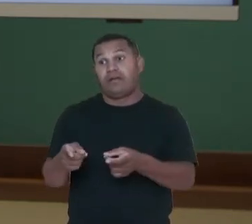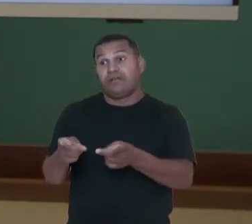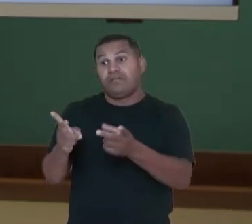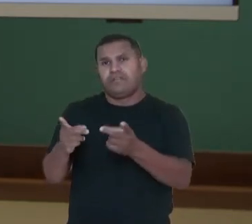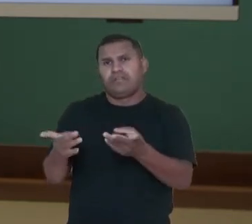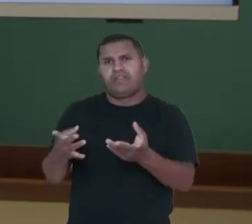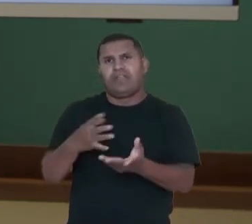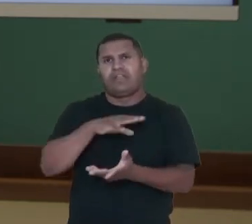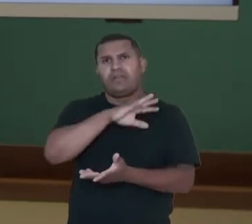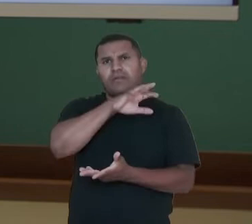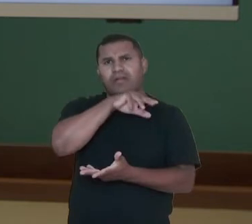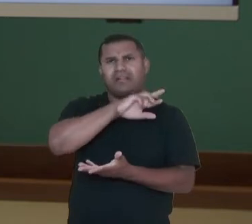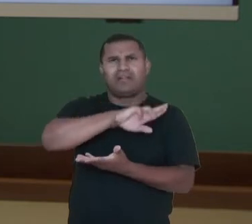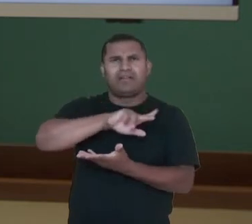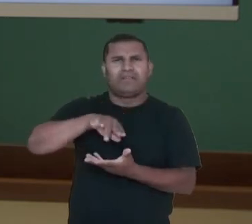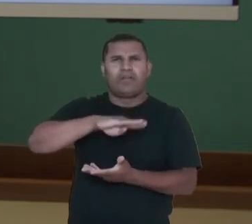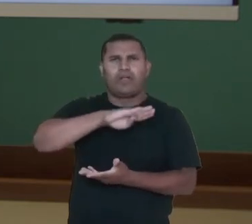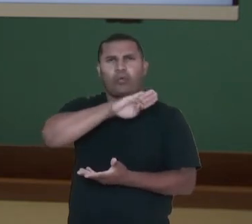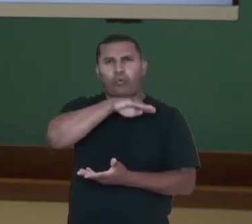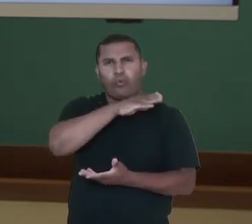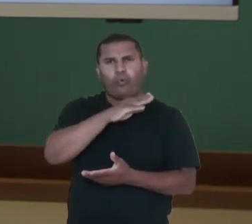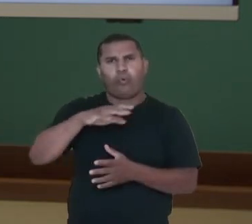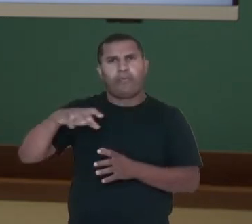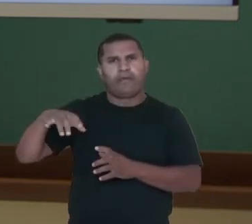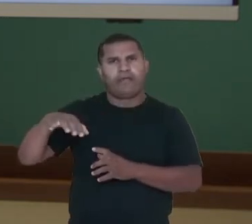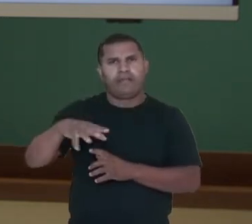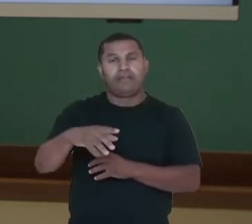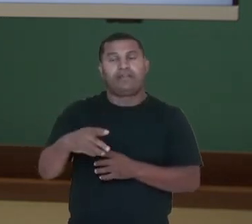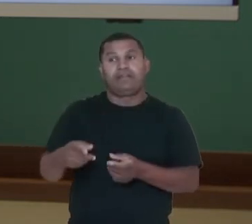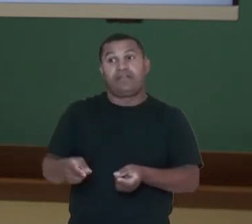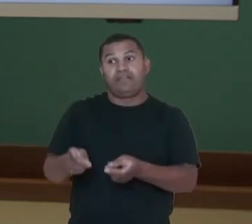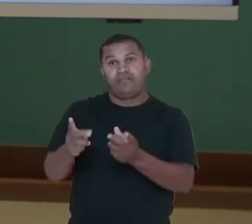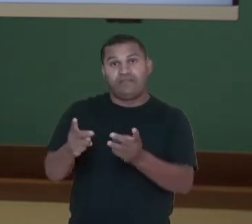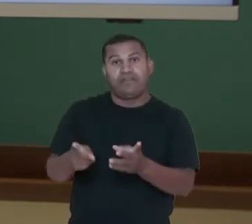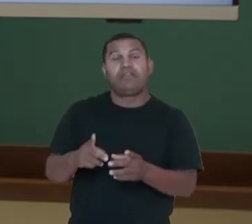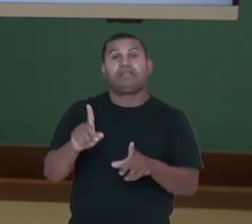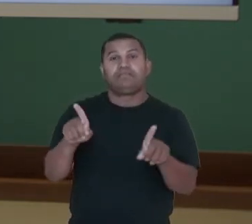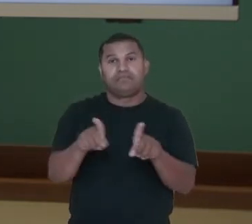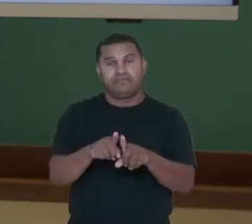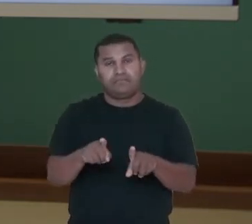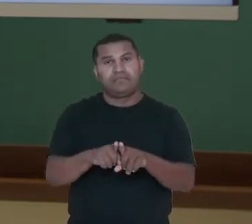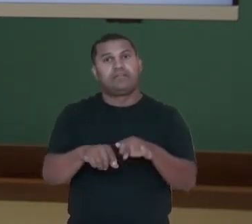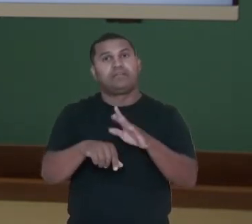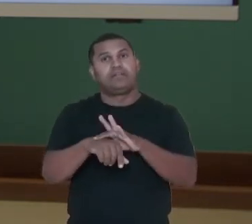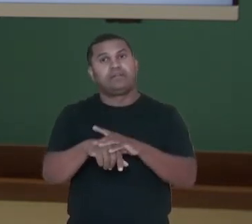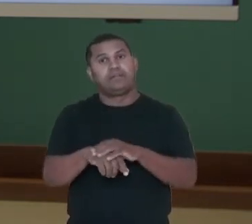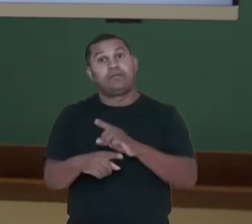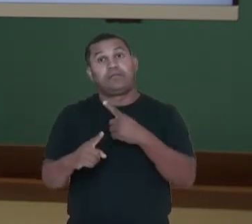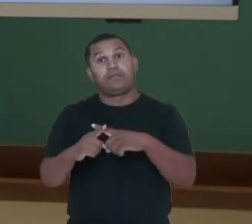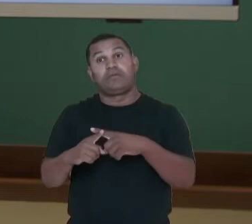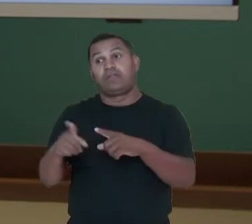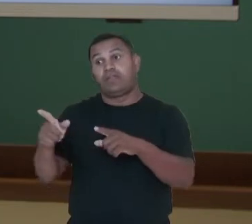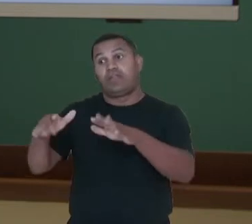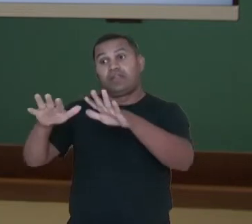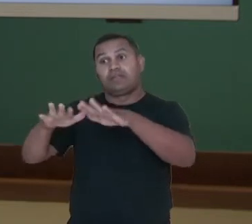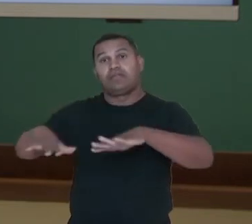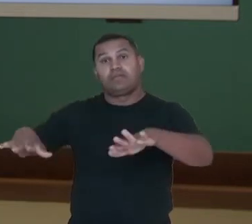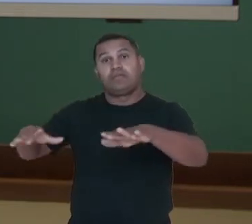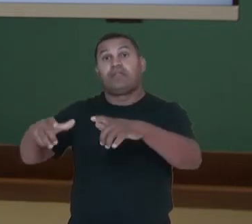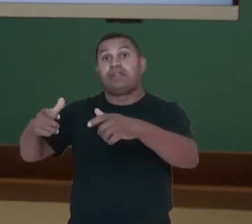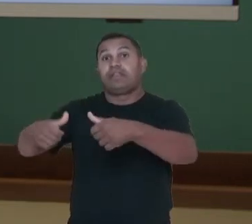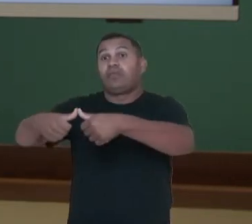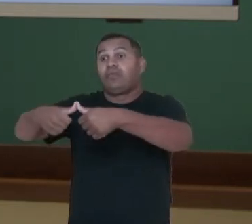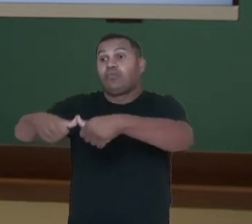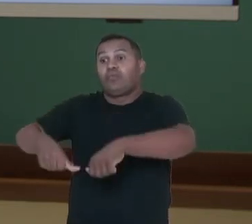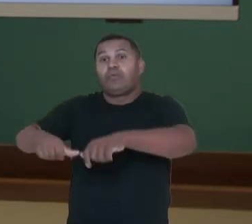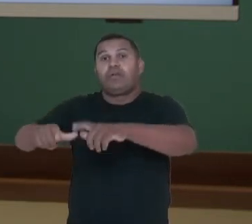esses locais, né, não estar comercializando esses animais, porque esses animais selvagens, eles têm